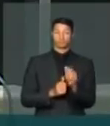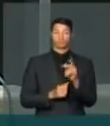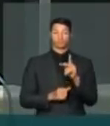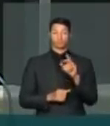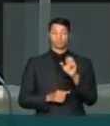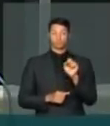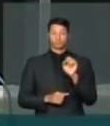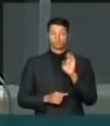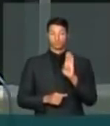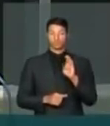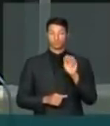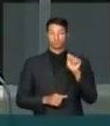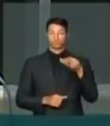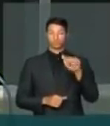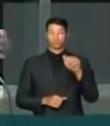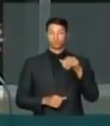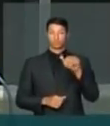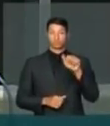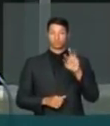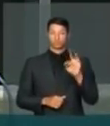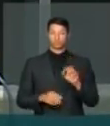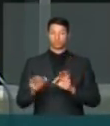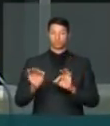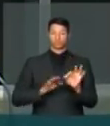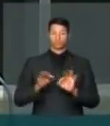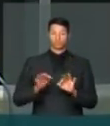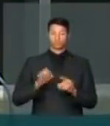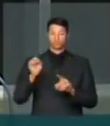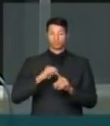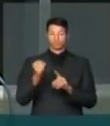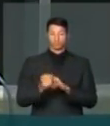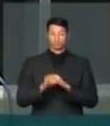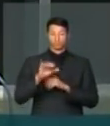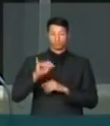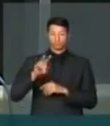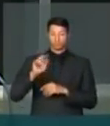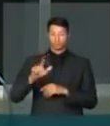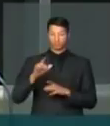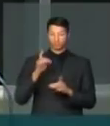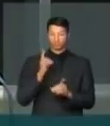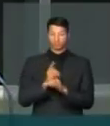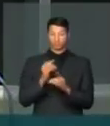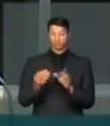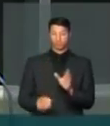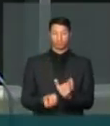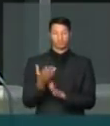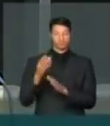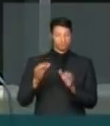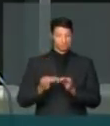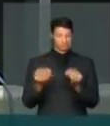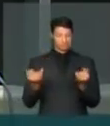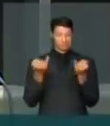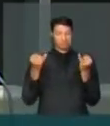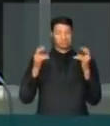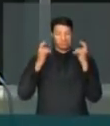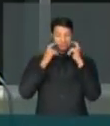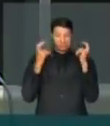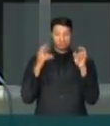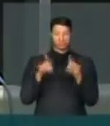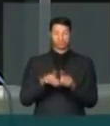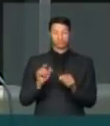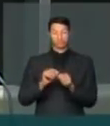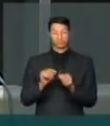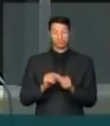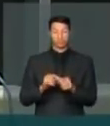PSB, a Ana Matra e organizações da sociedade civil. Um encontro produtivo e mobilizador